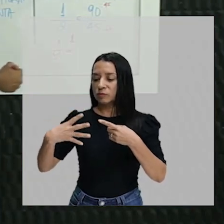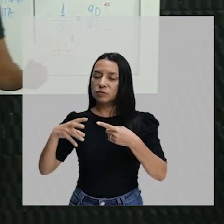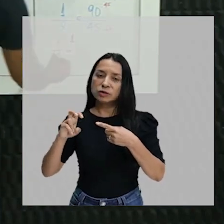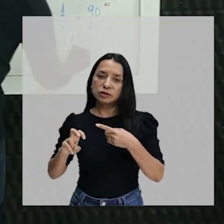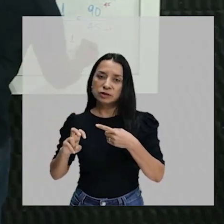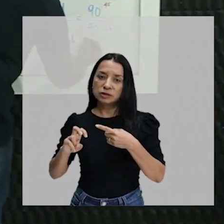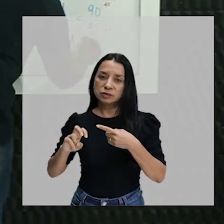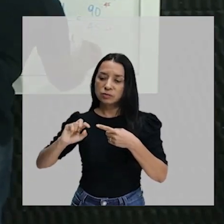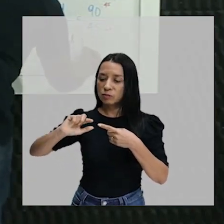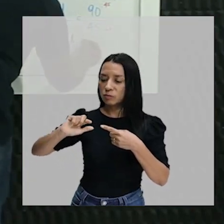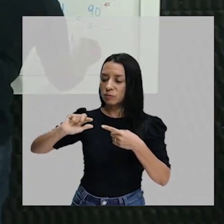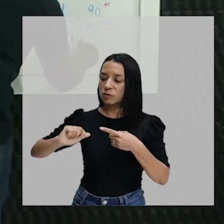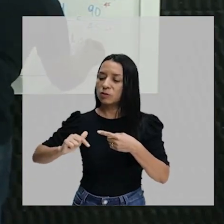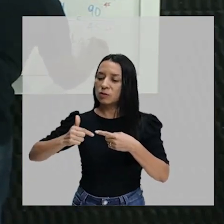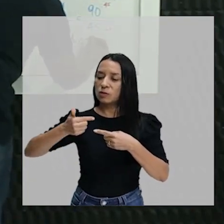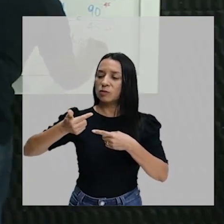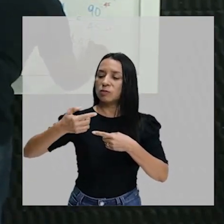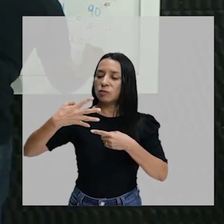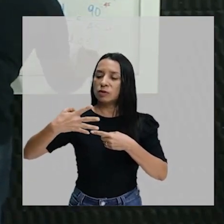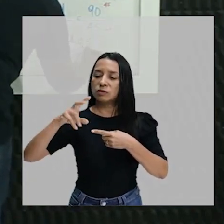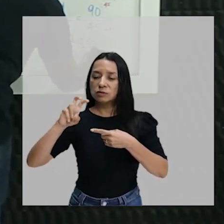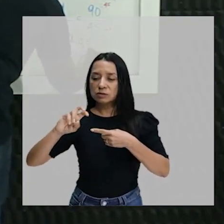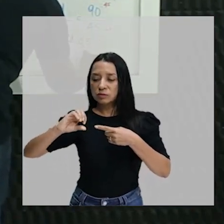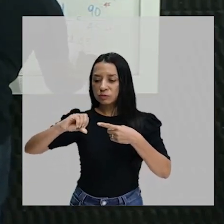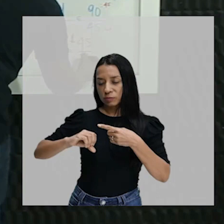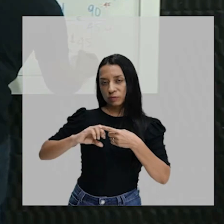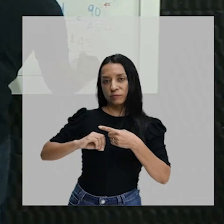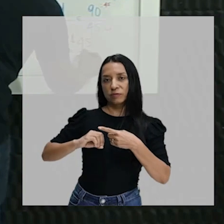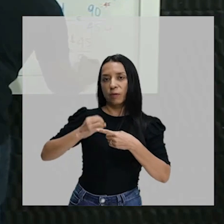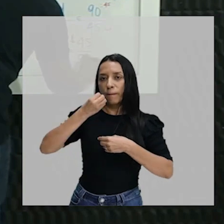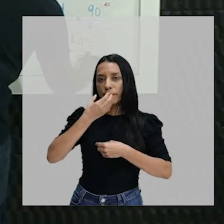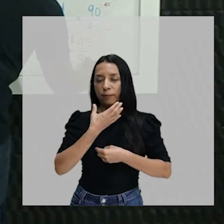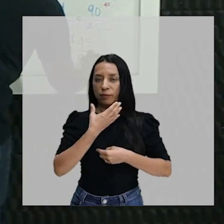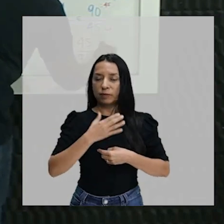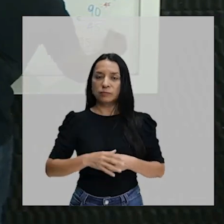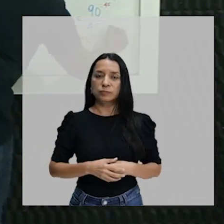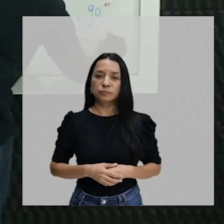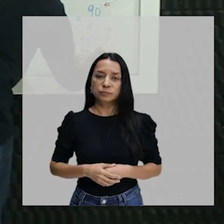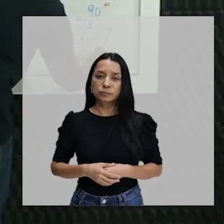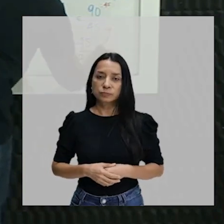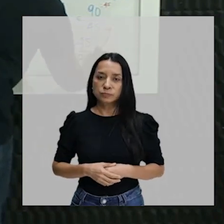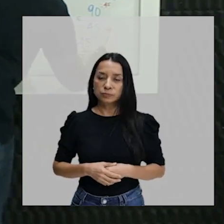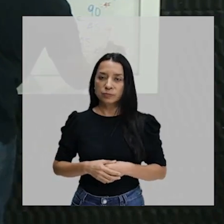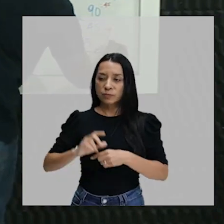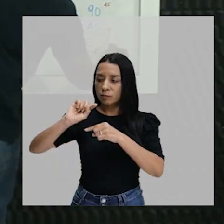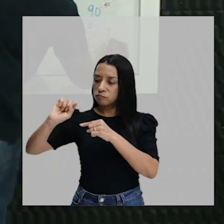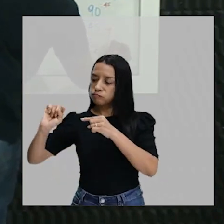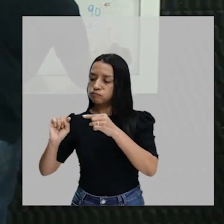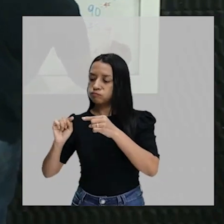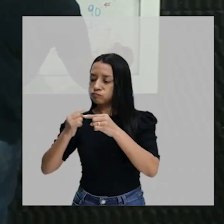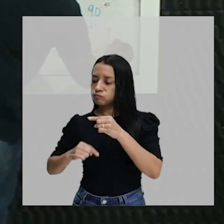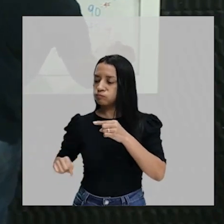você bota 45 sobre 90 aí beleza tá isso aqui é o inverso dessa